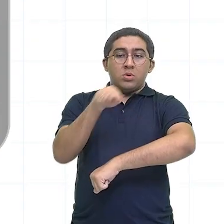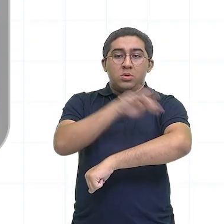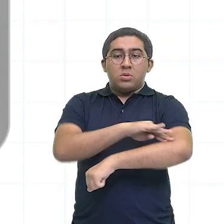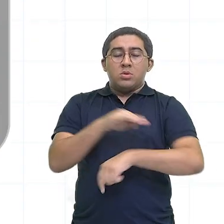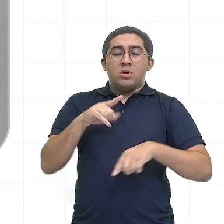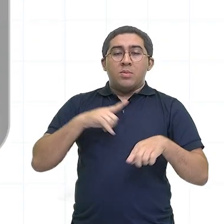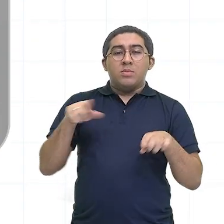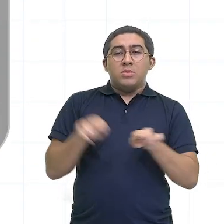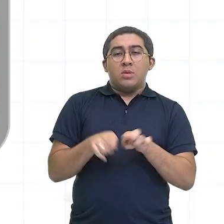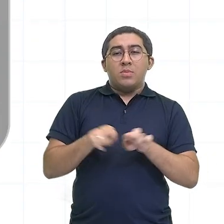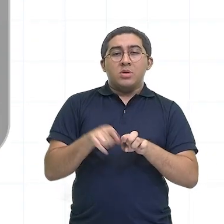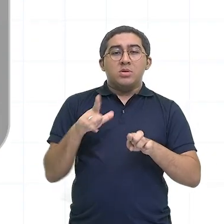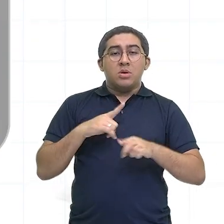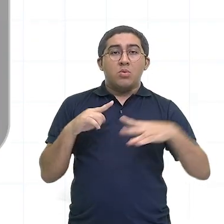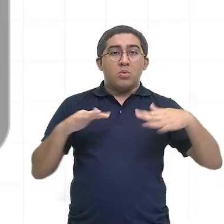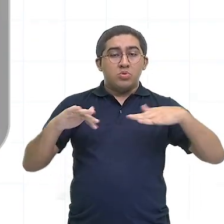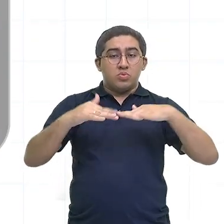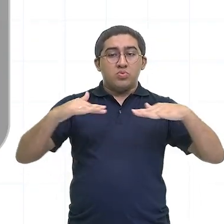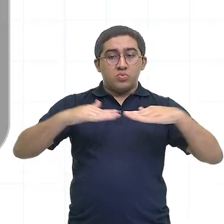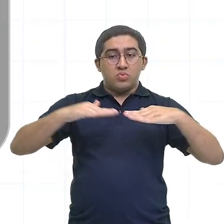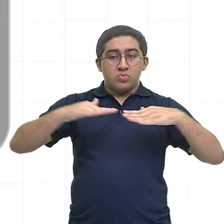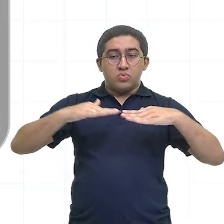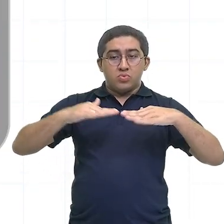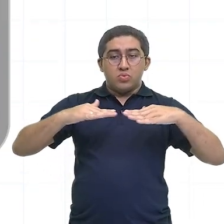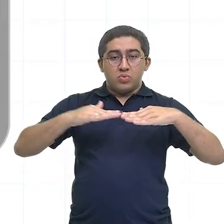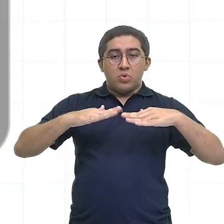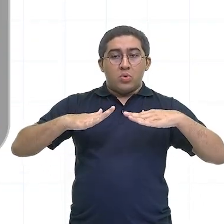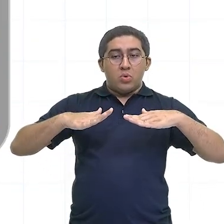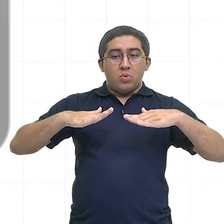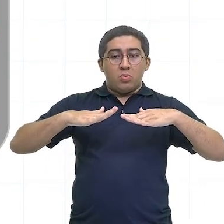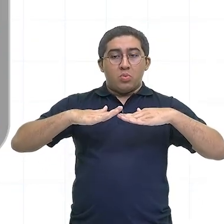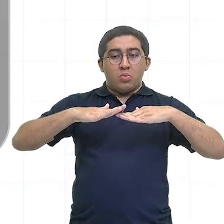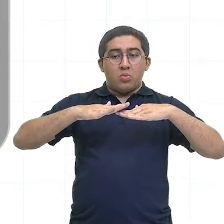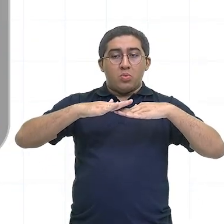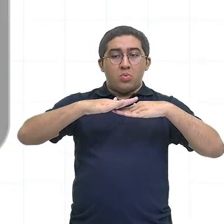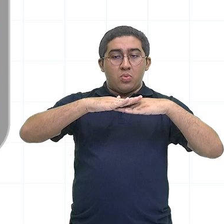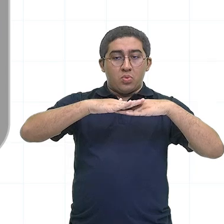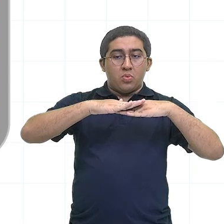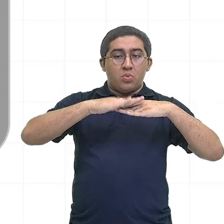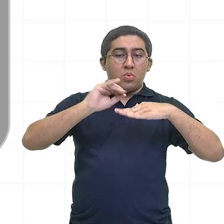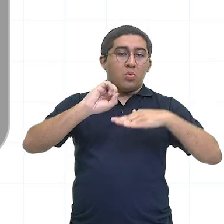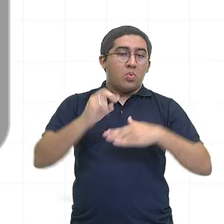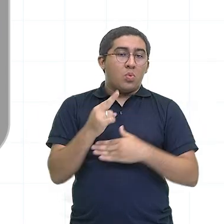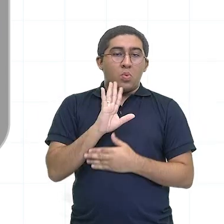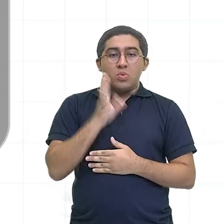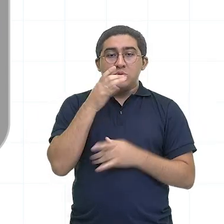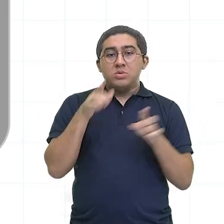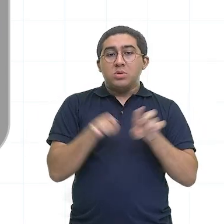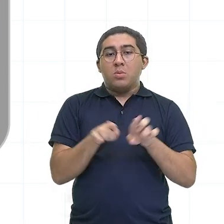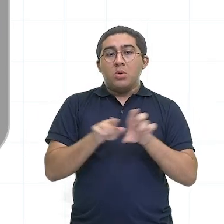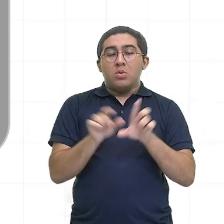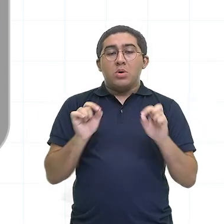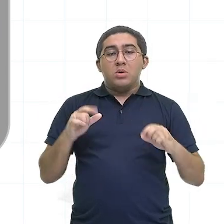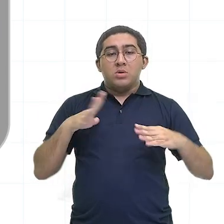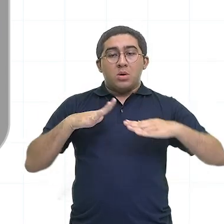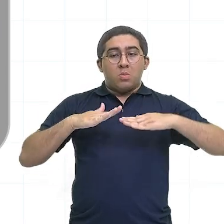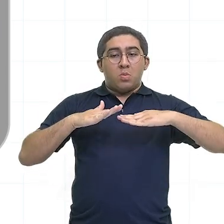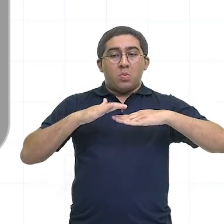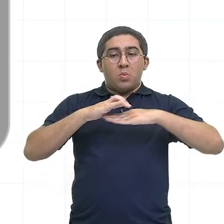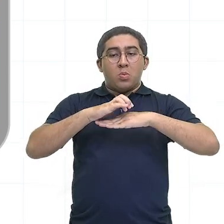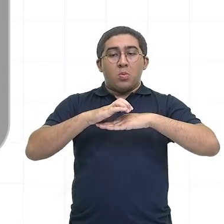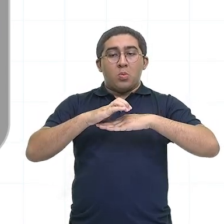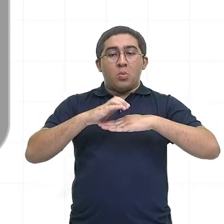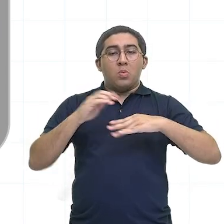se chocar, uma placa tectônica vai ficar por cima da outra, vai ocorrer também delas se chocarem,